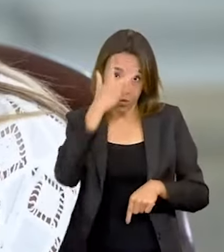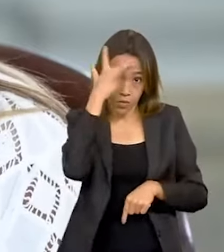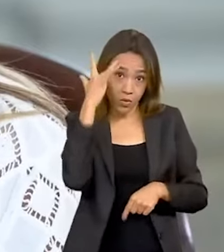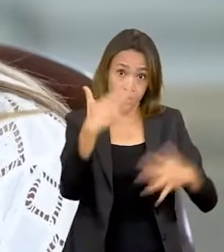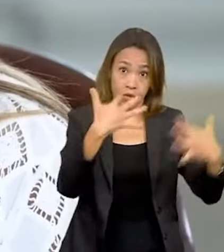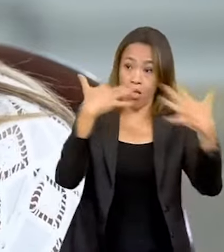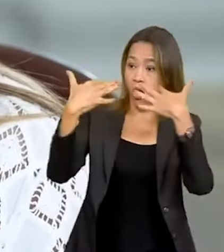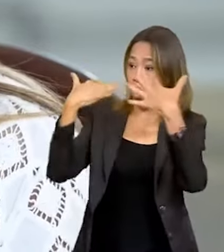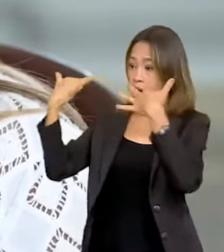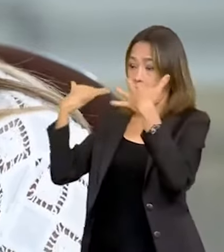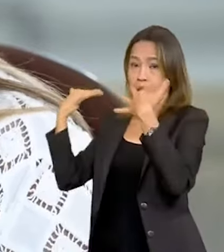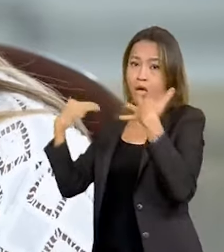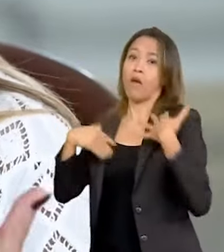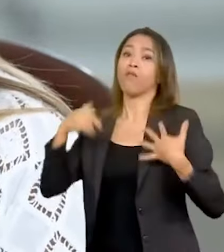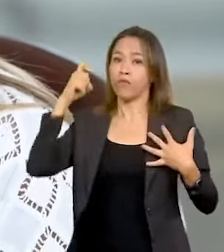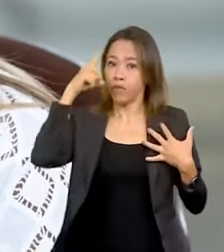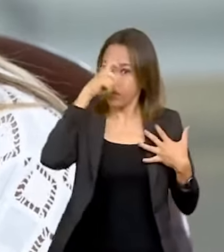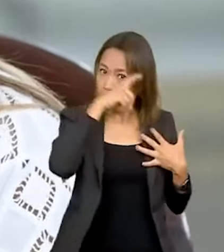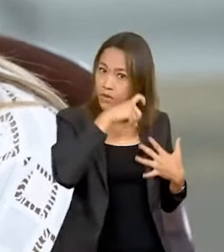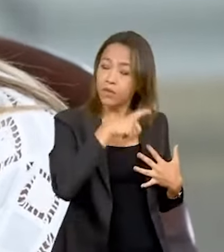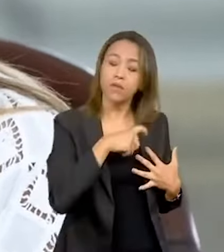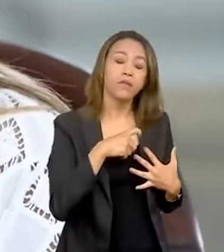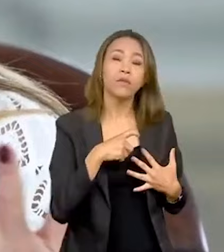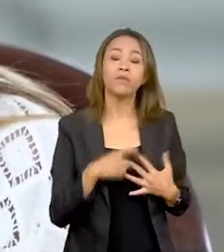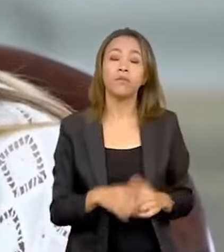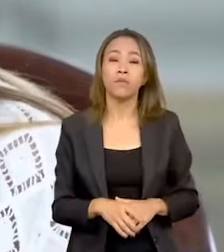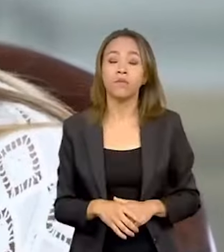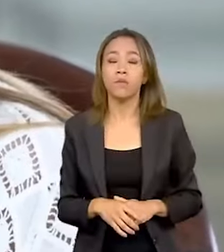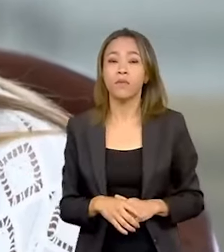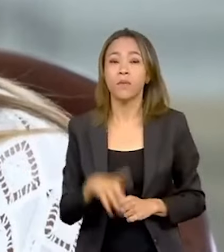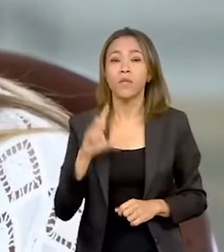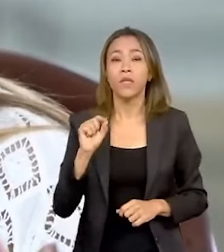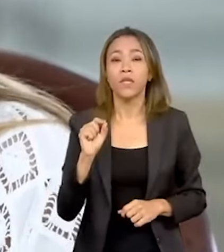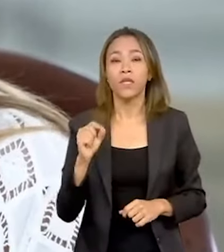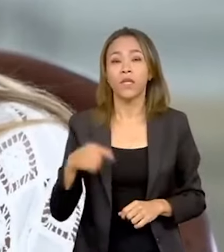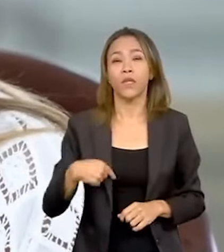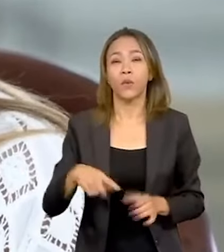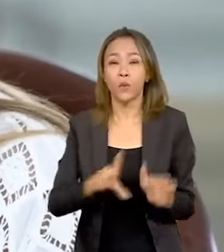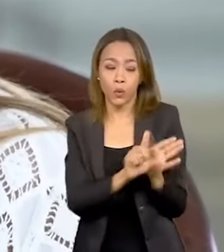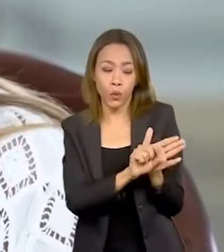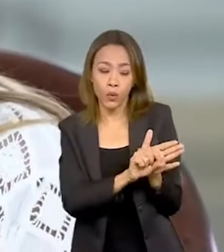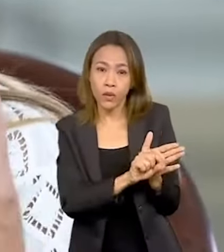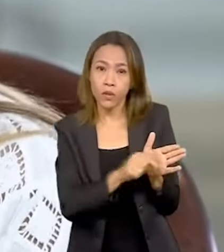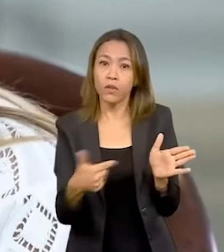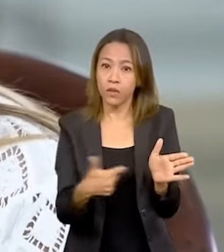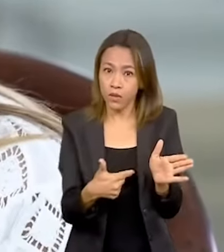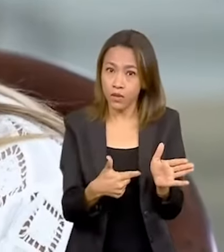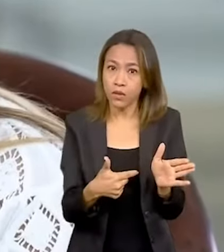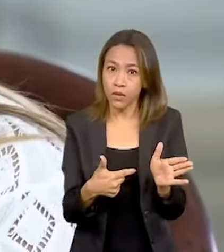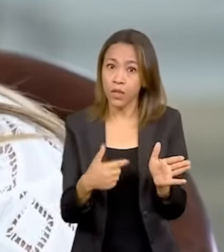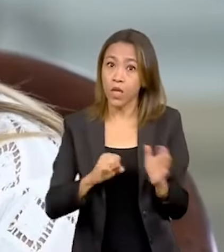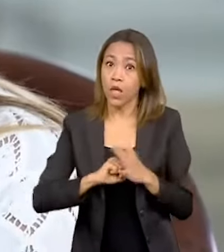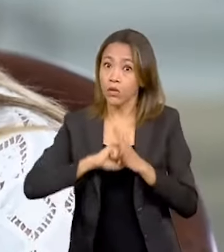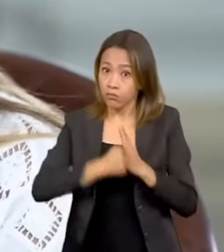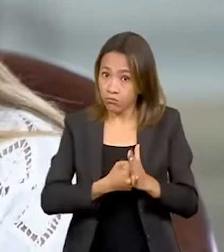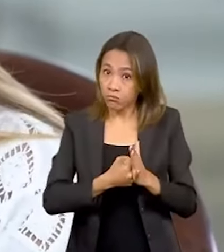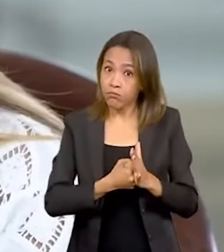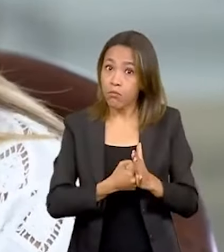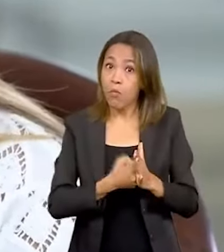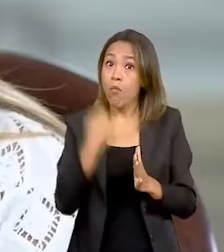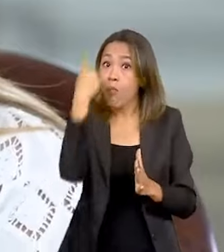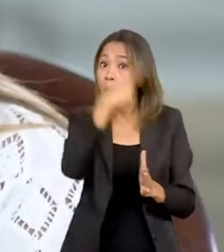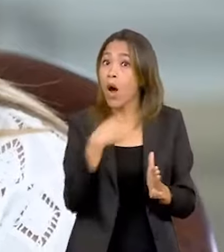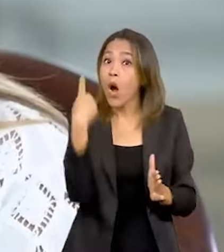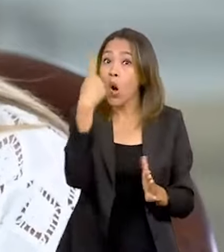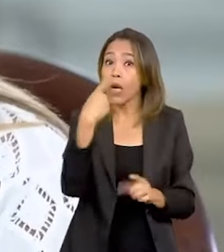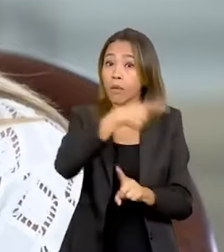tão difícil a gente eh a que o Twitter derrubasse né congelasse A minha conta 1 hora e meia e eu e